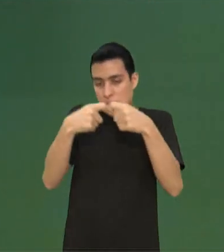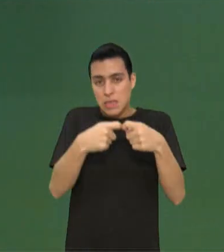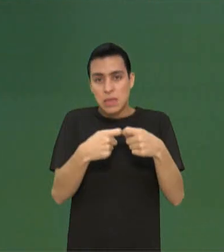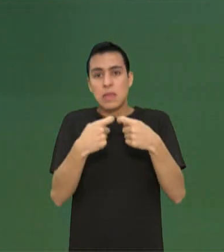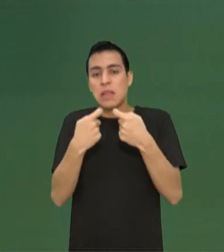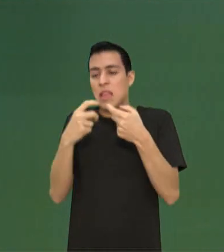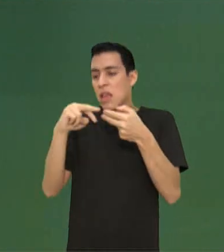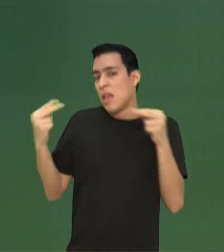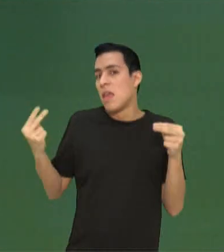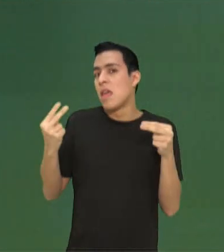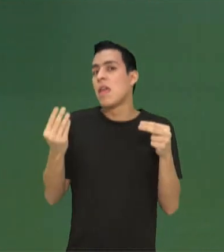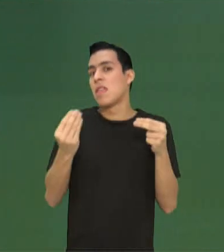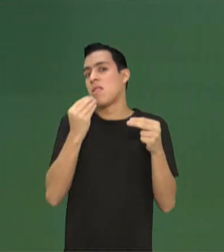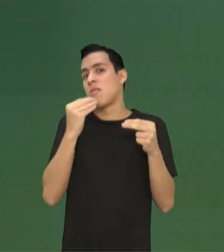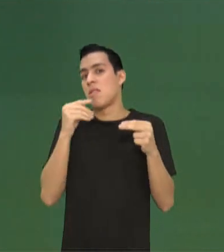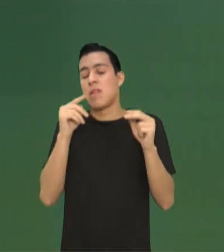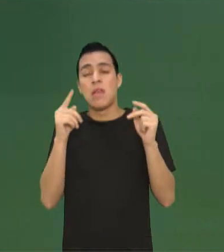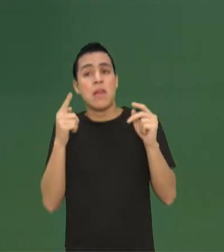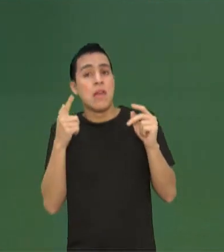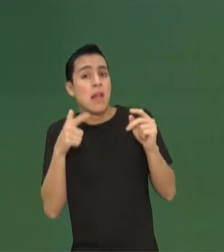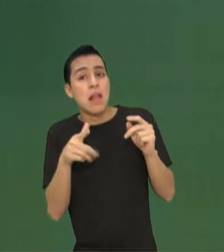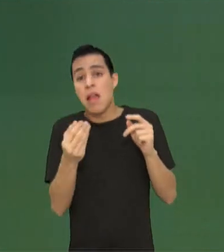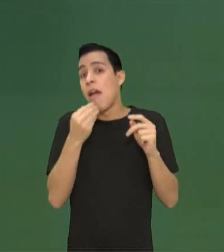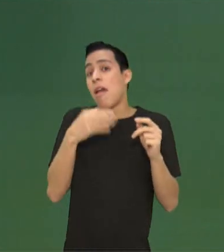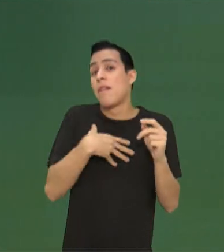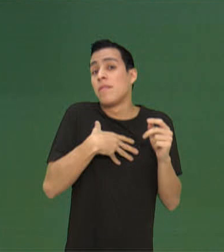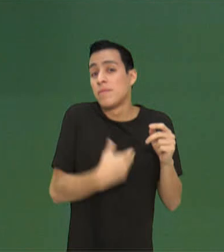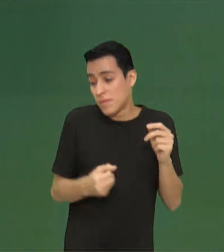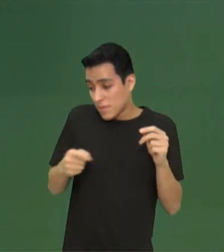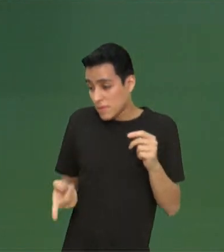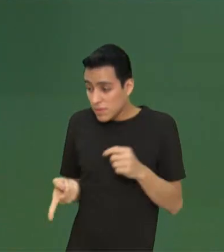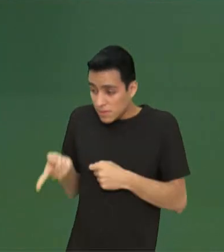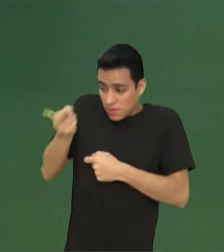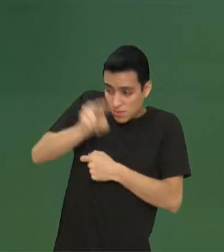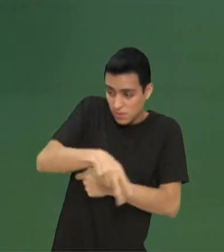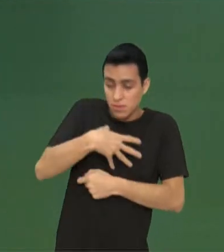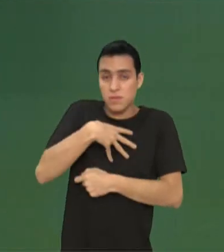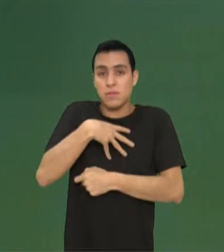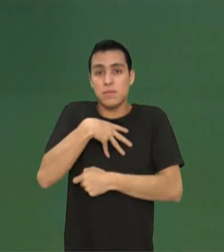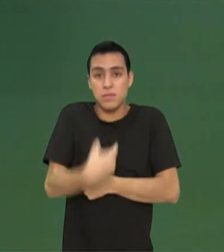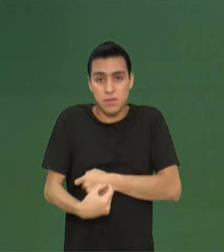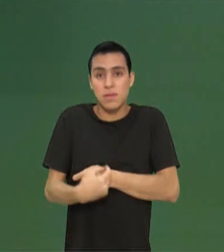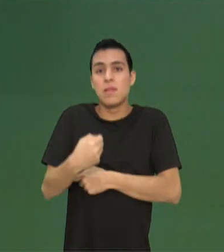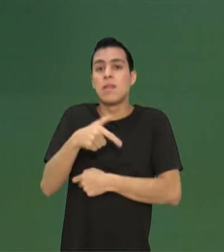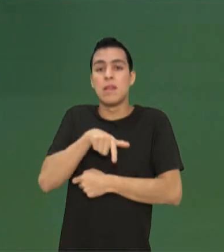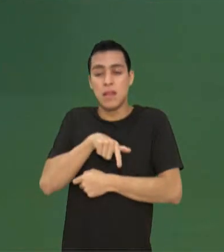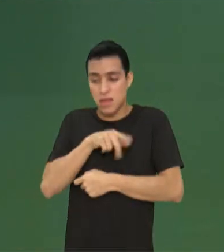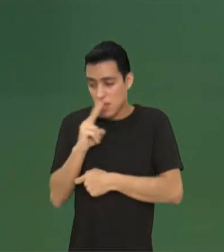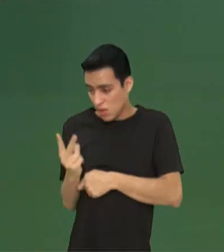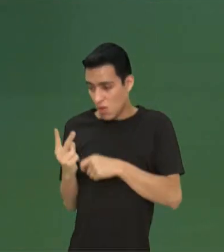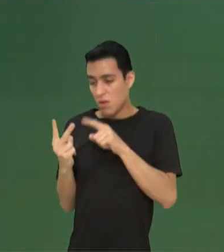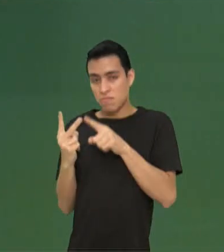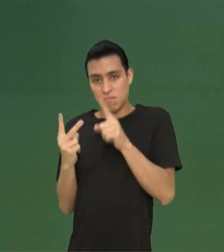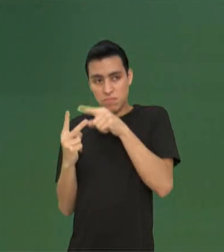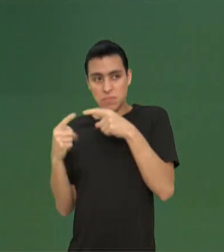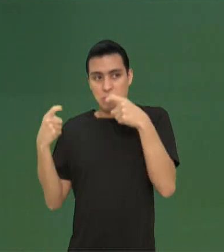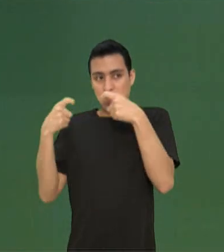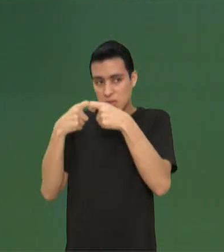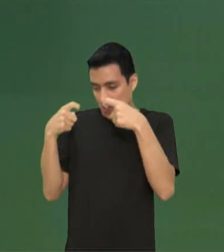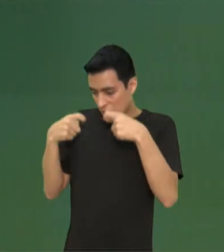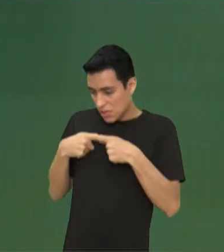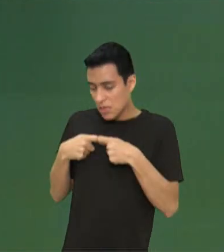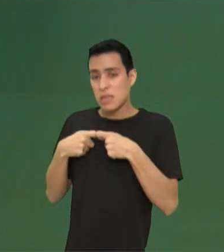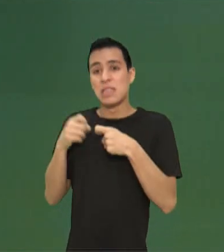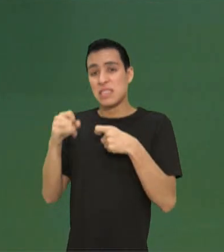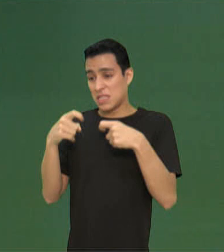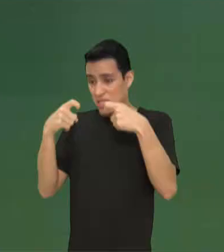pia.pr.gov.br. O EMEPAR coleta sangue no estado inteiro. Na sua região, se você já é doador ou se você tem todas as aptidões